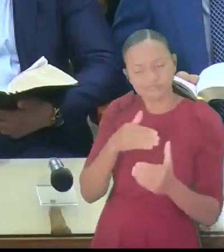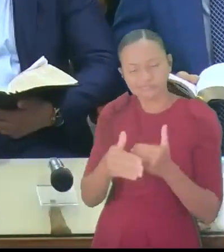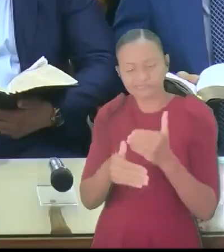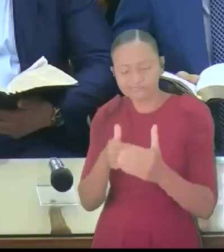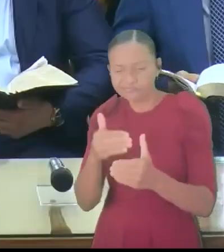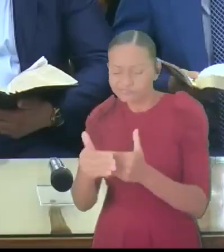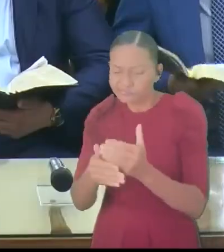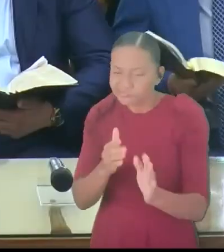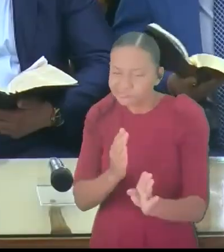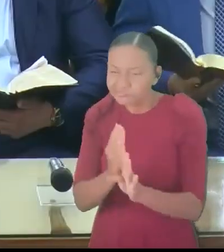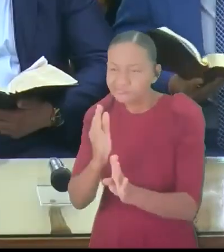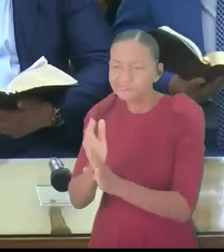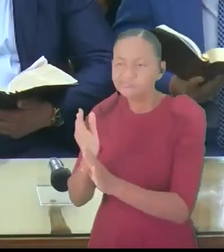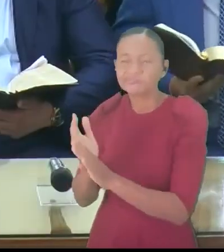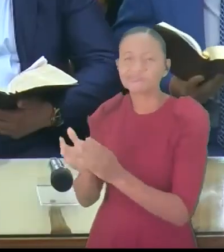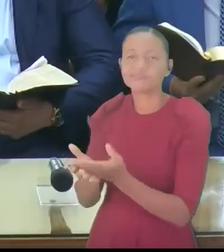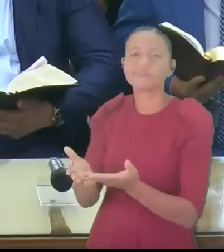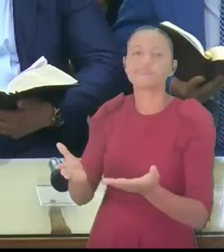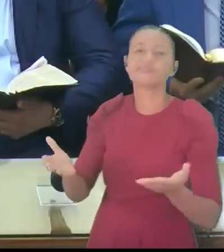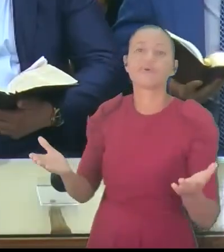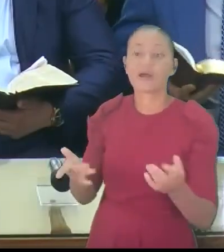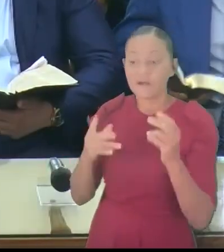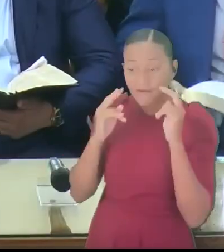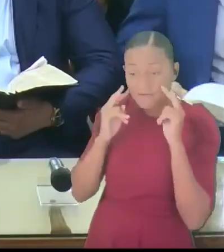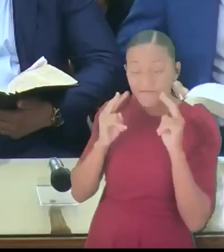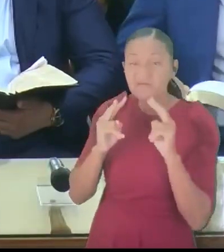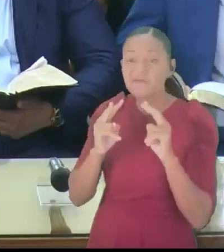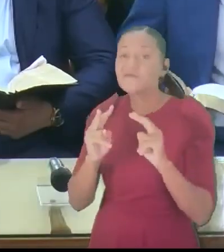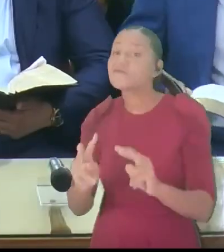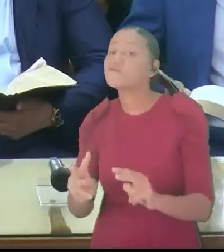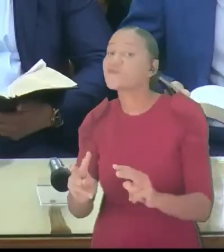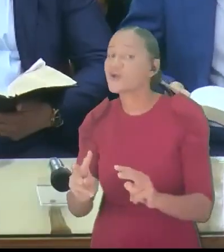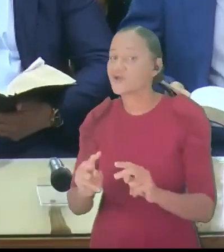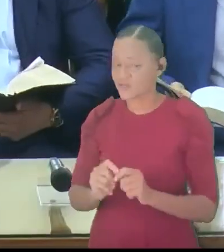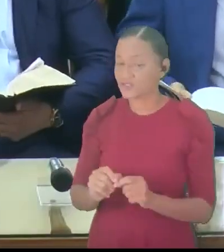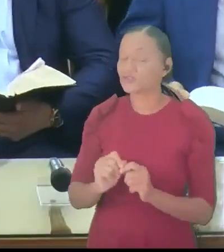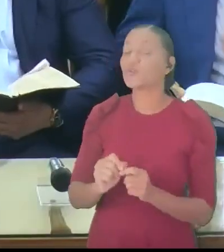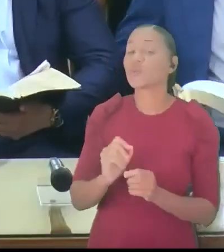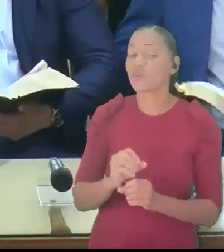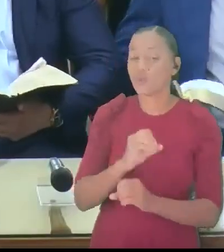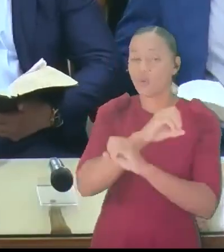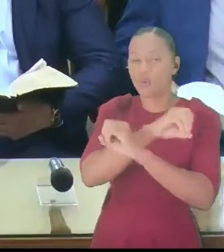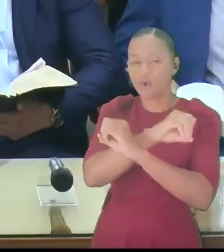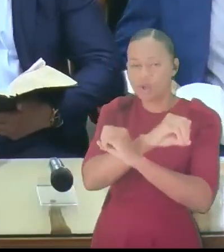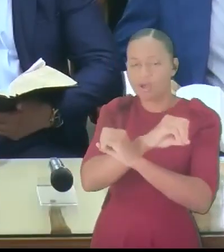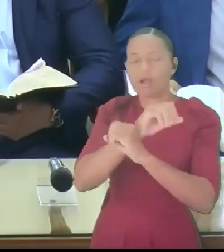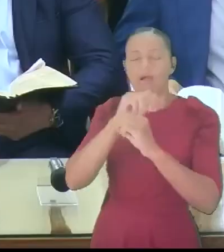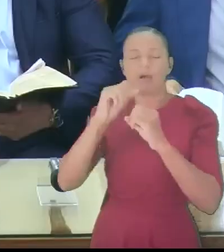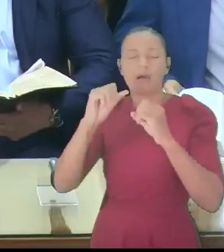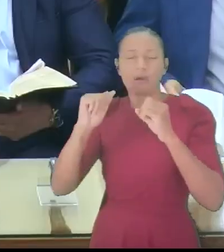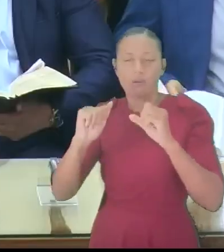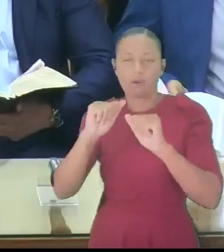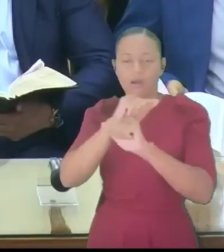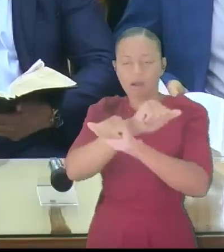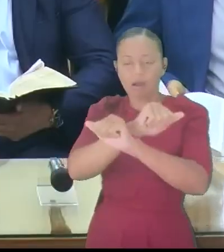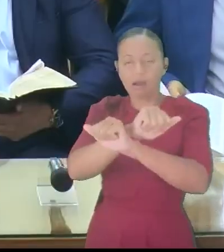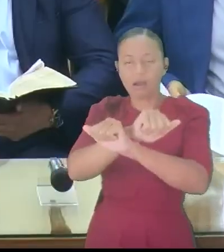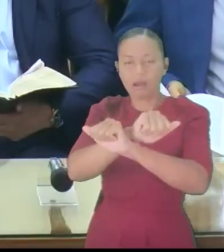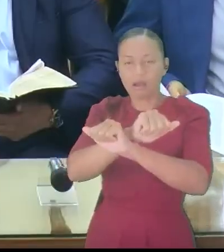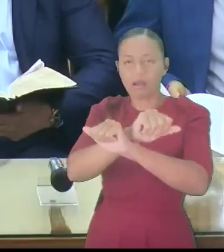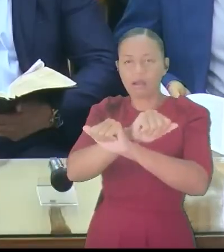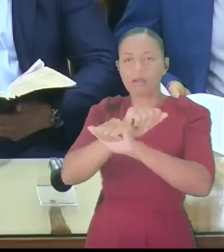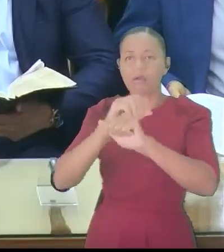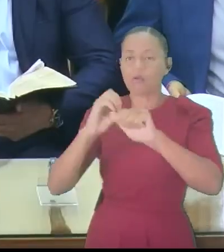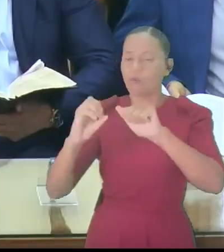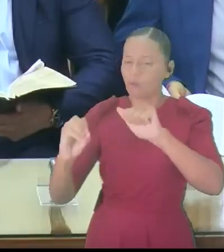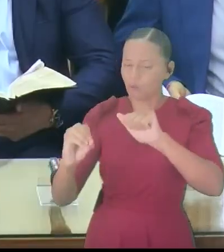que Jesus era o... Veja que o artigo é definido. Não é um profeta, é o